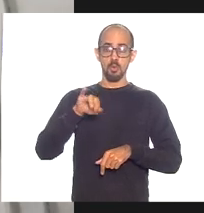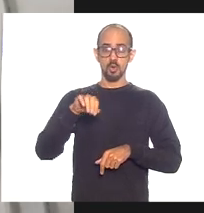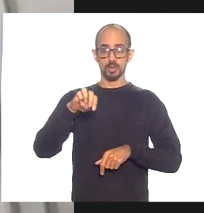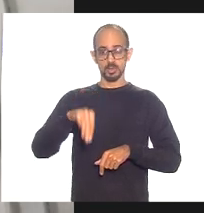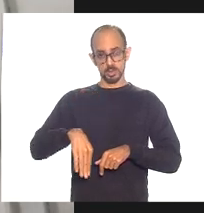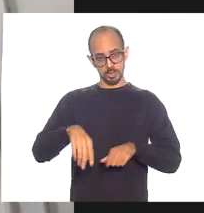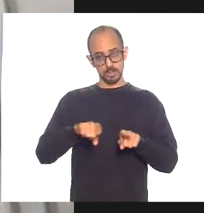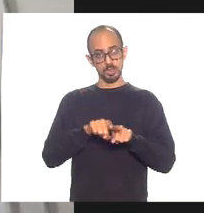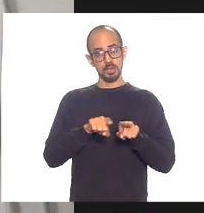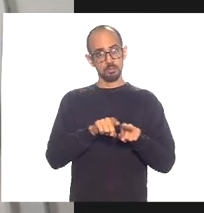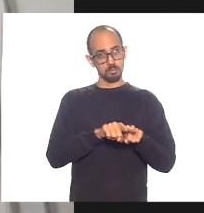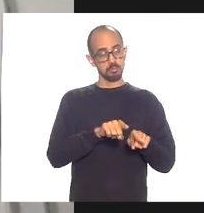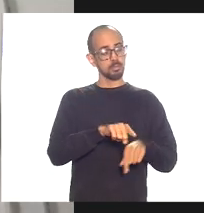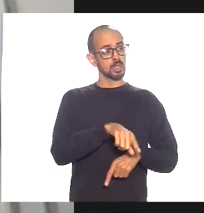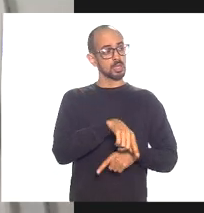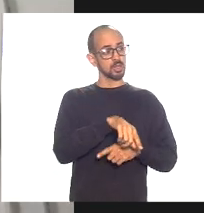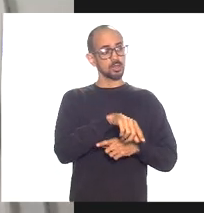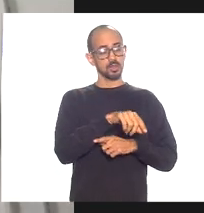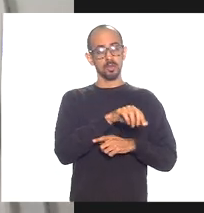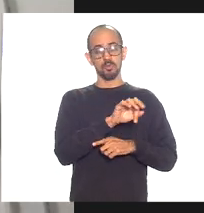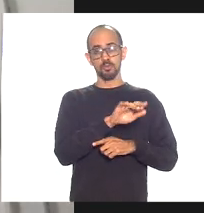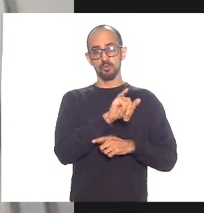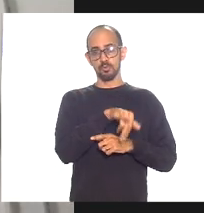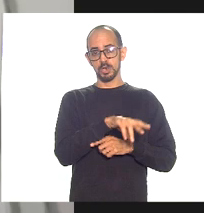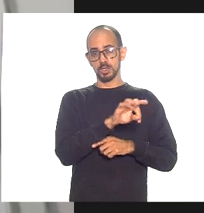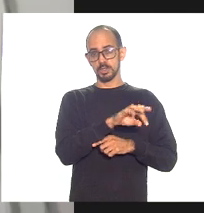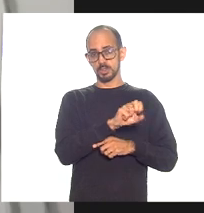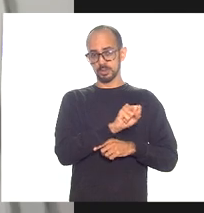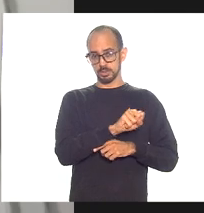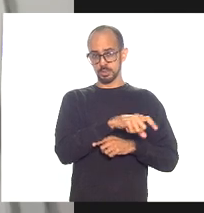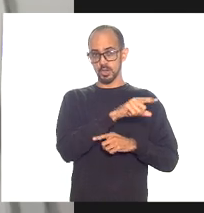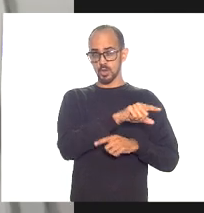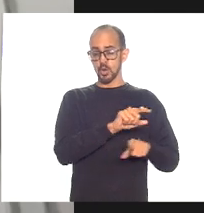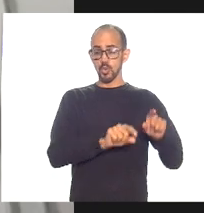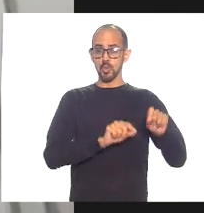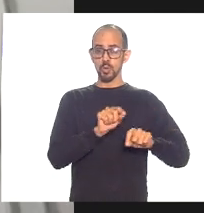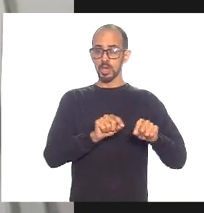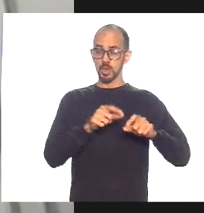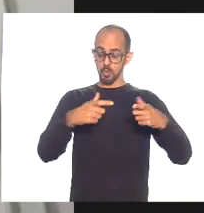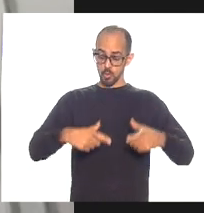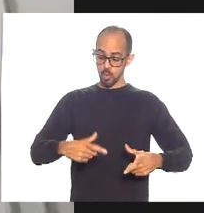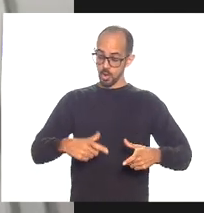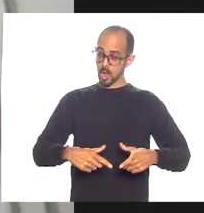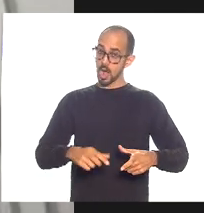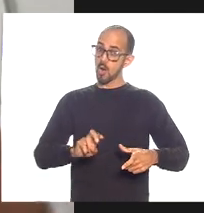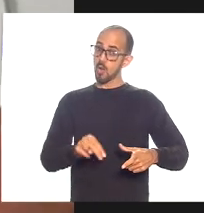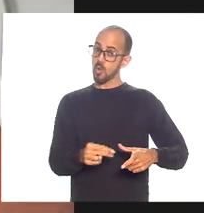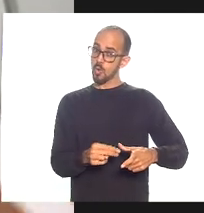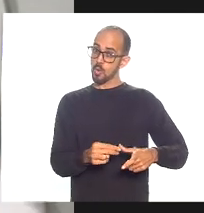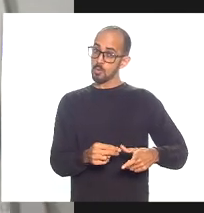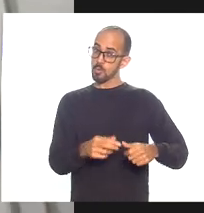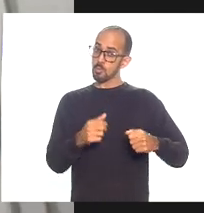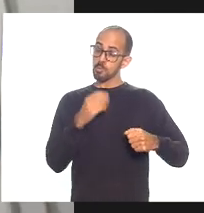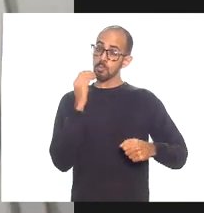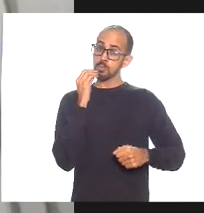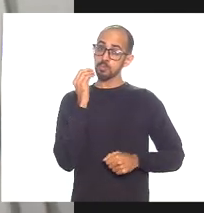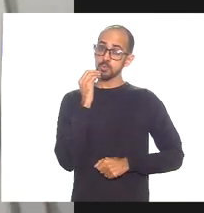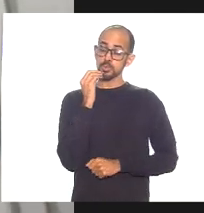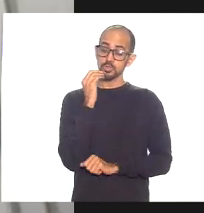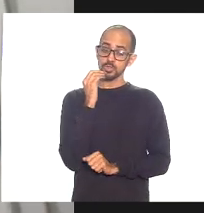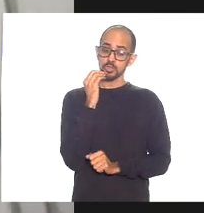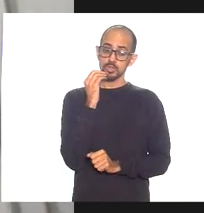Freitas colocaram, é que o espaço deveria ele ser, né,